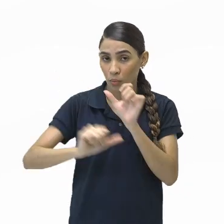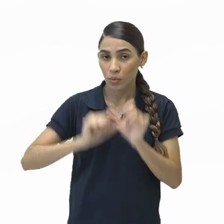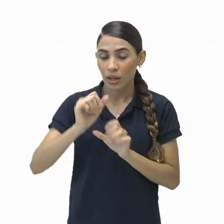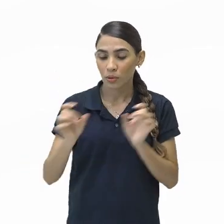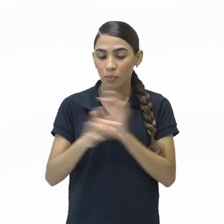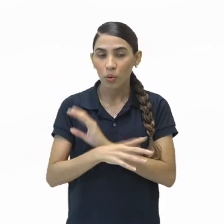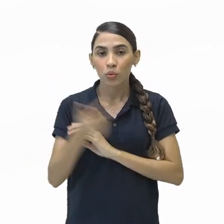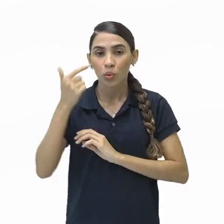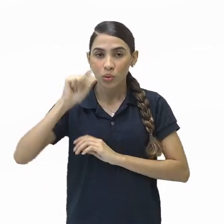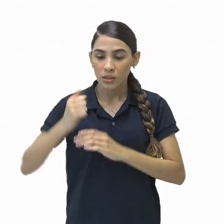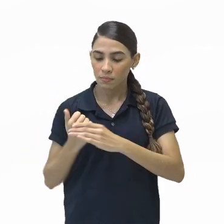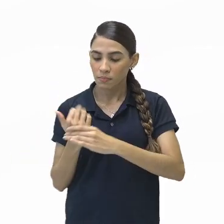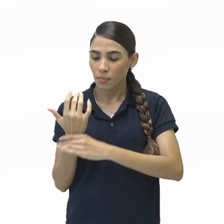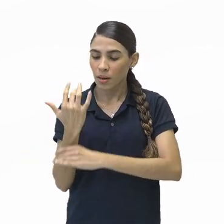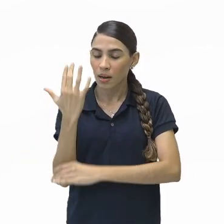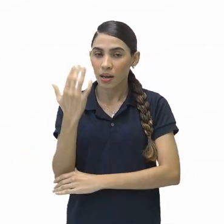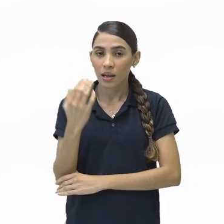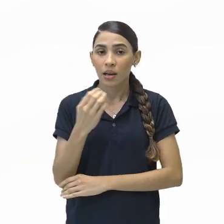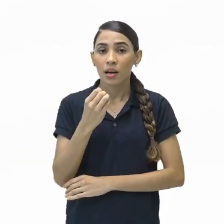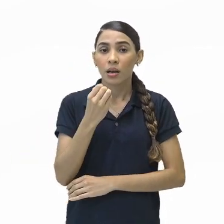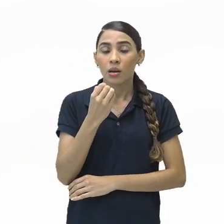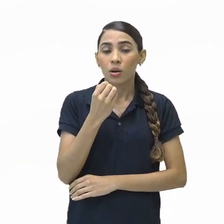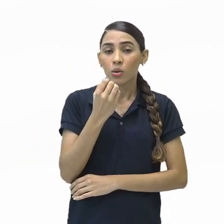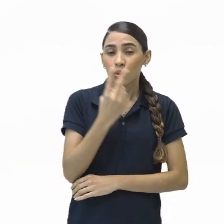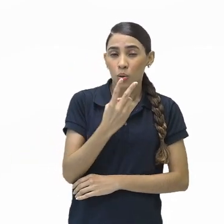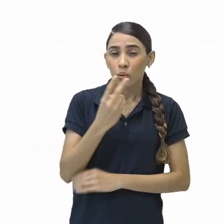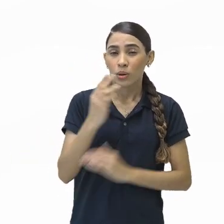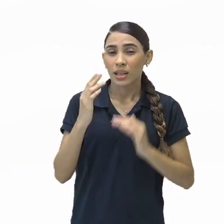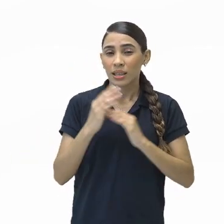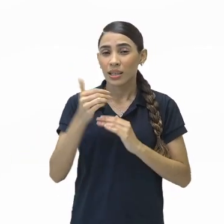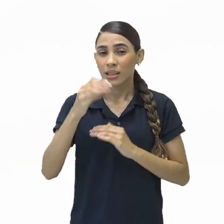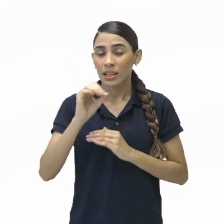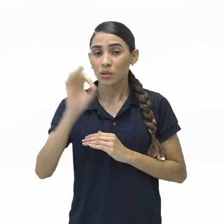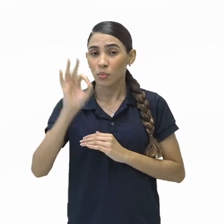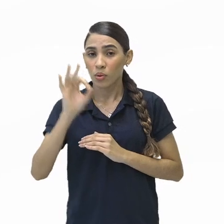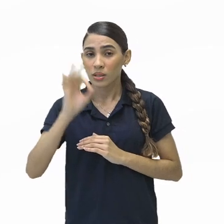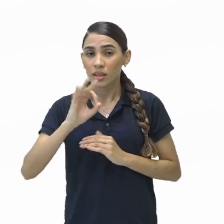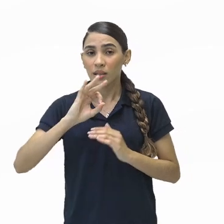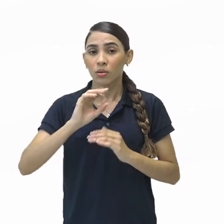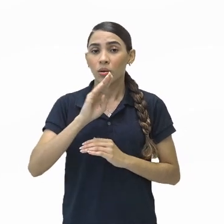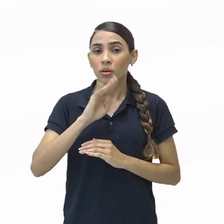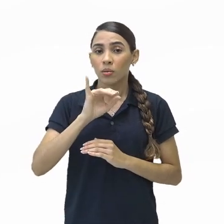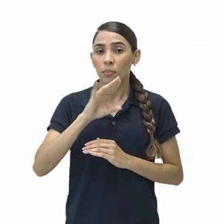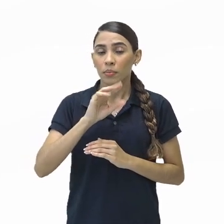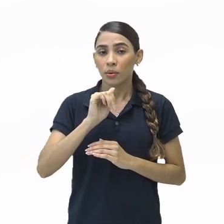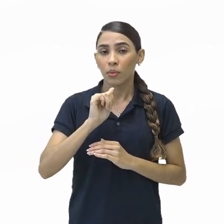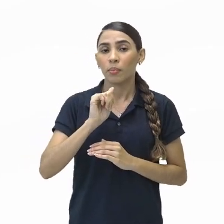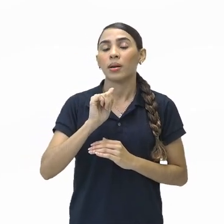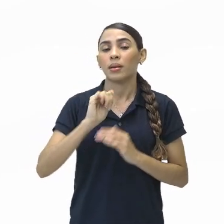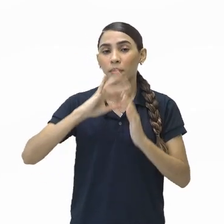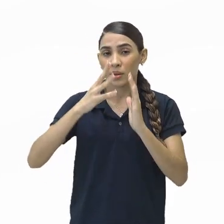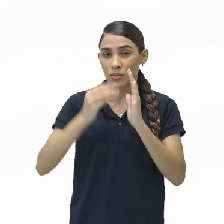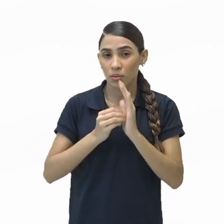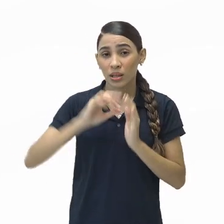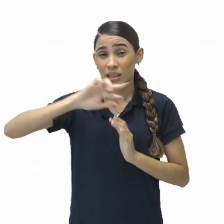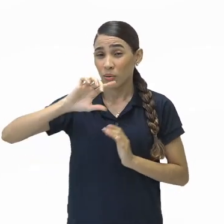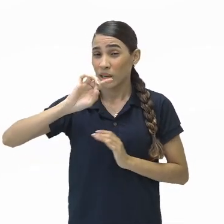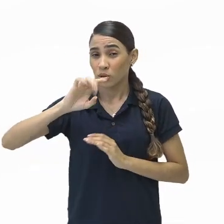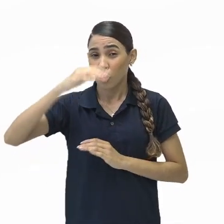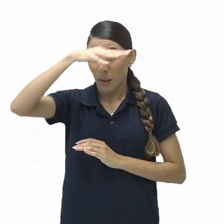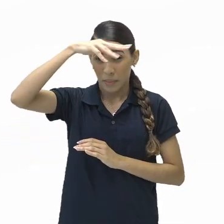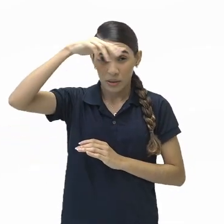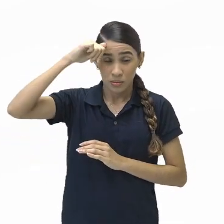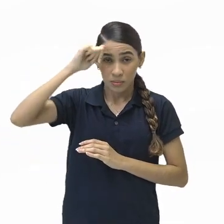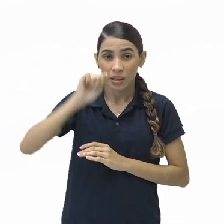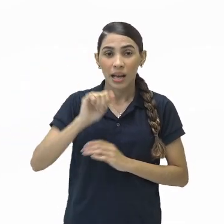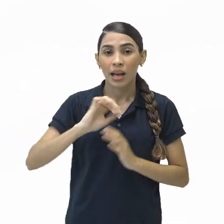para o plantio. Cerca de 2 a 10% do bioma amazônico. A gente não está falando aqui só de Amazonas, a gente está falando do bioma